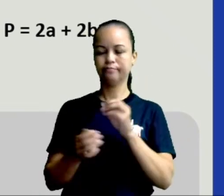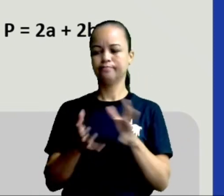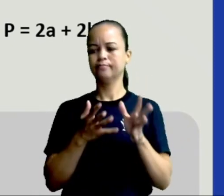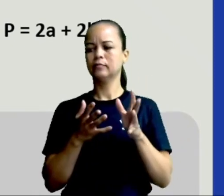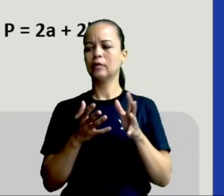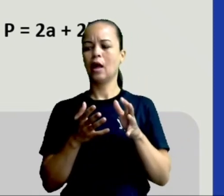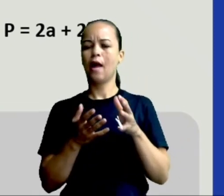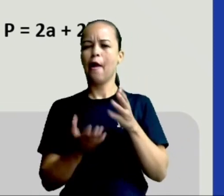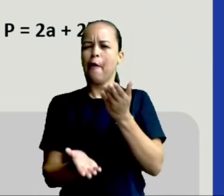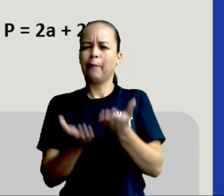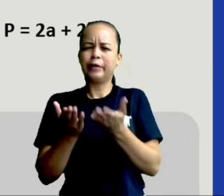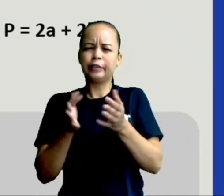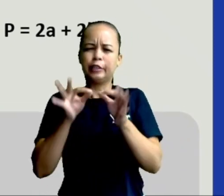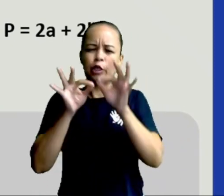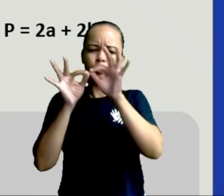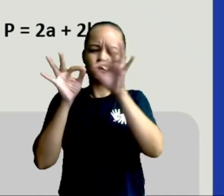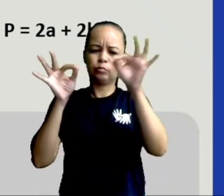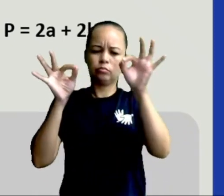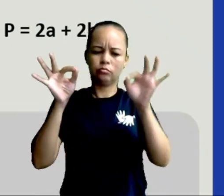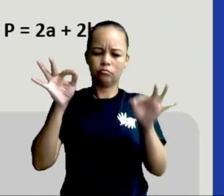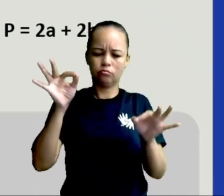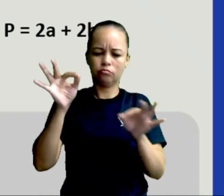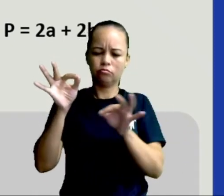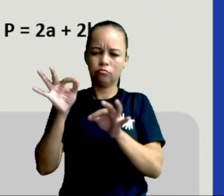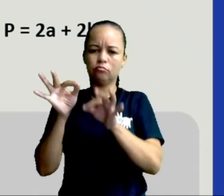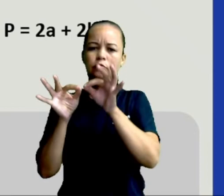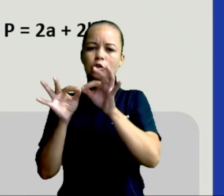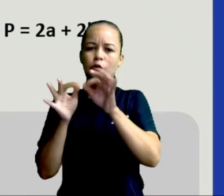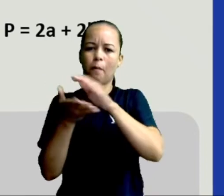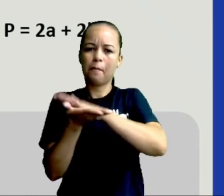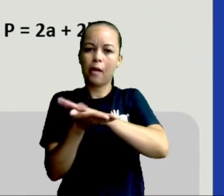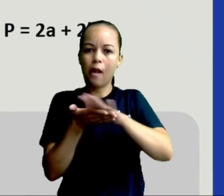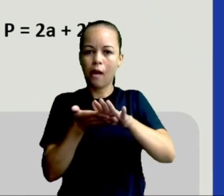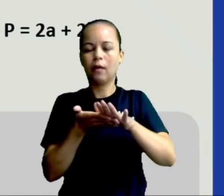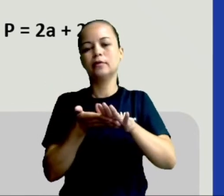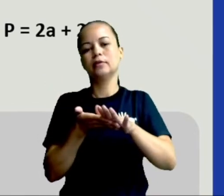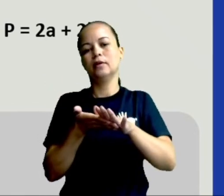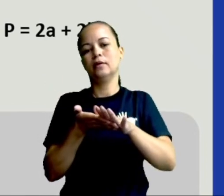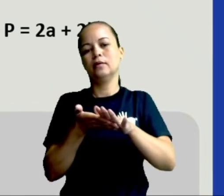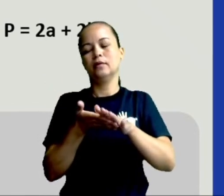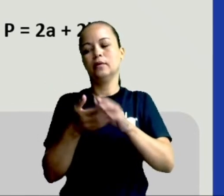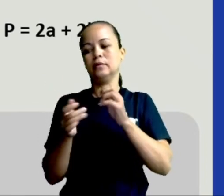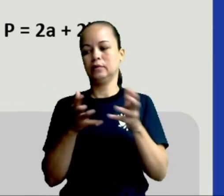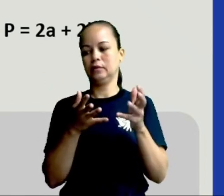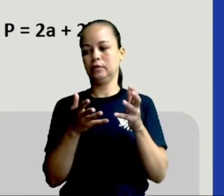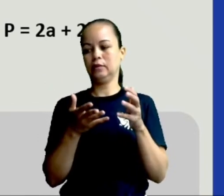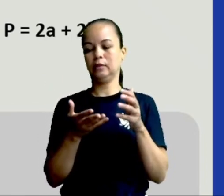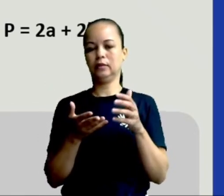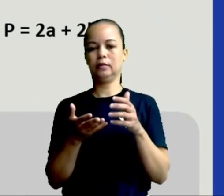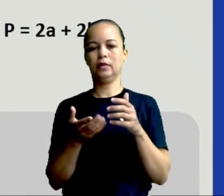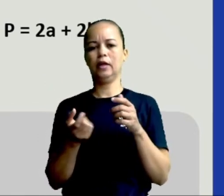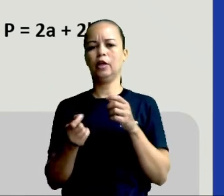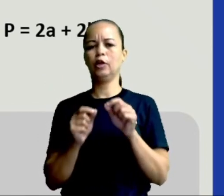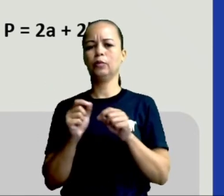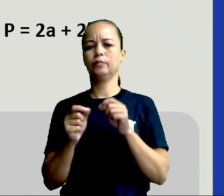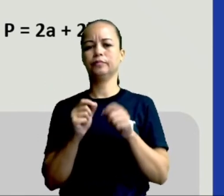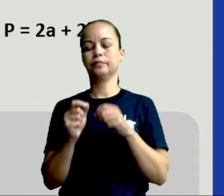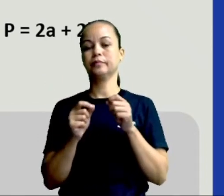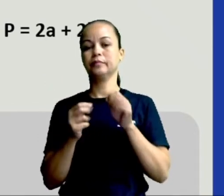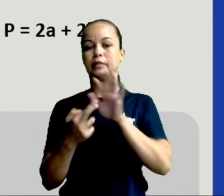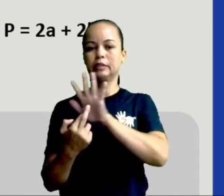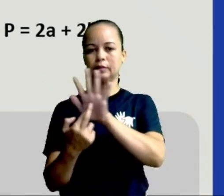a medida do contorno de uma figura plana, né? A medida do contorno de